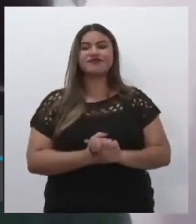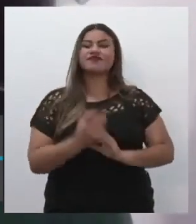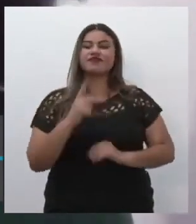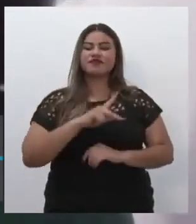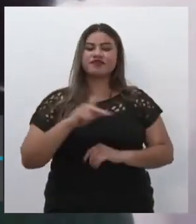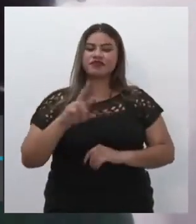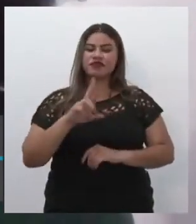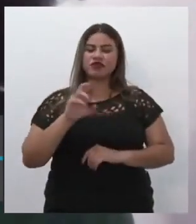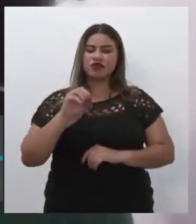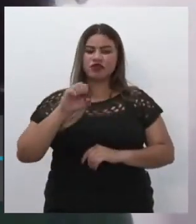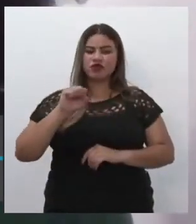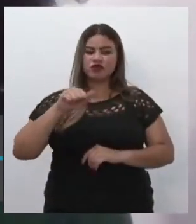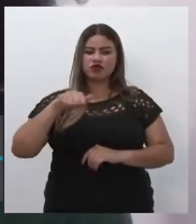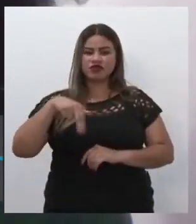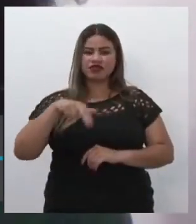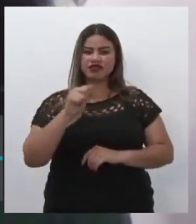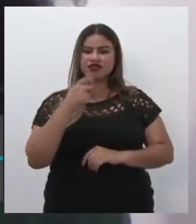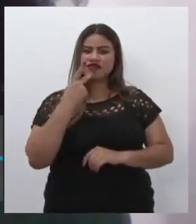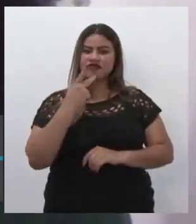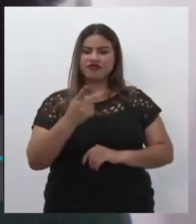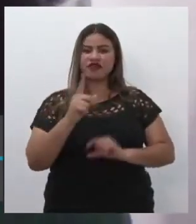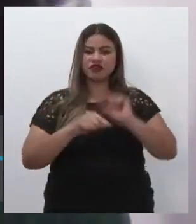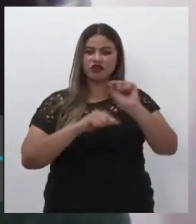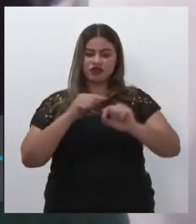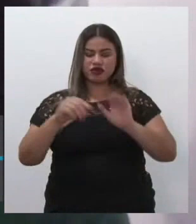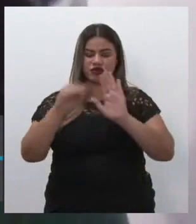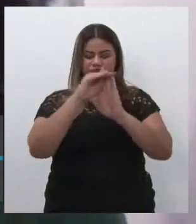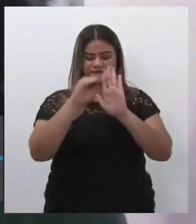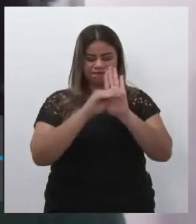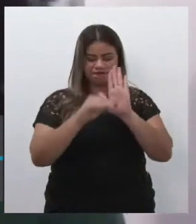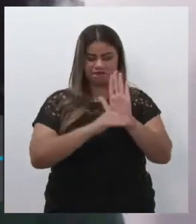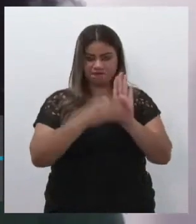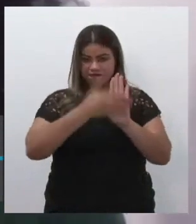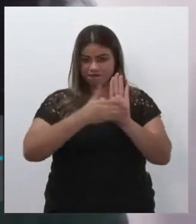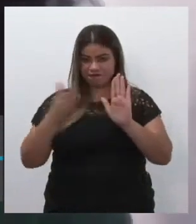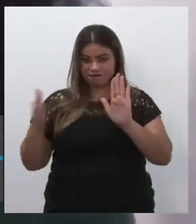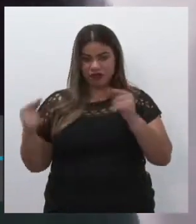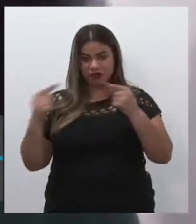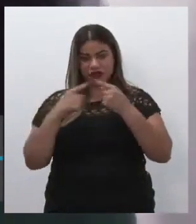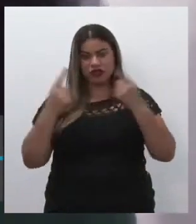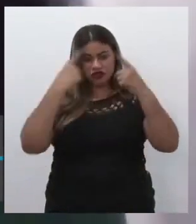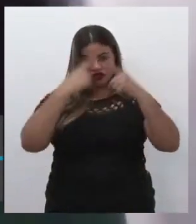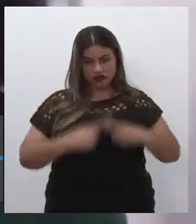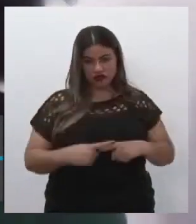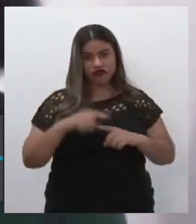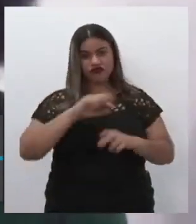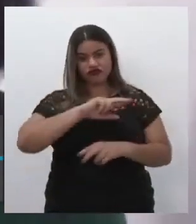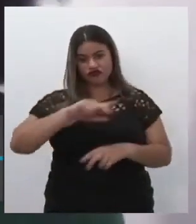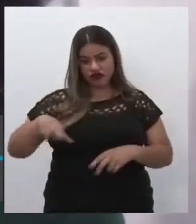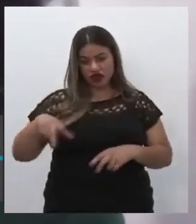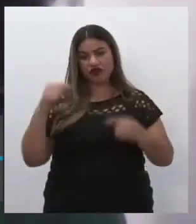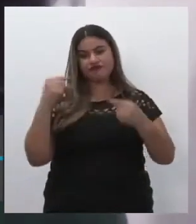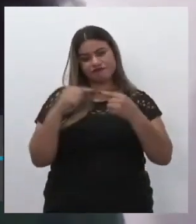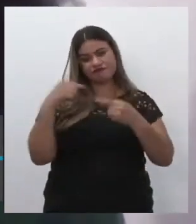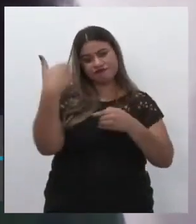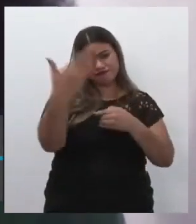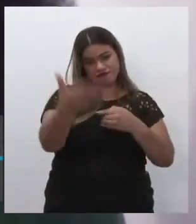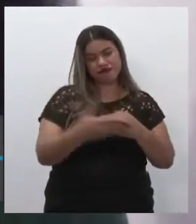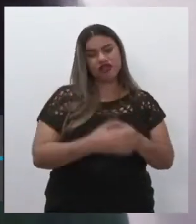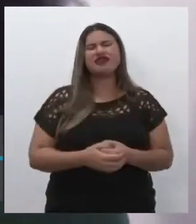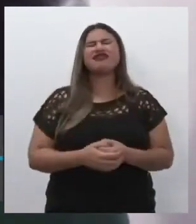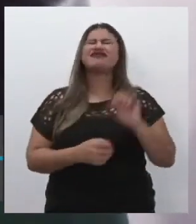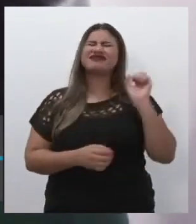Rosana, ela fala que garantiu uma pauta bem alinhada com os desafios que vêm pela frente, sim, né? São muitos